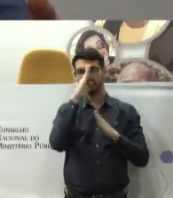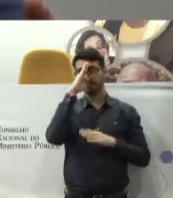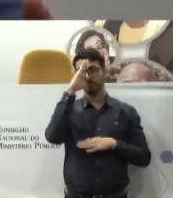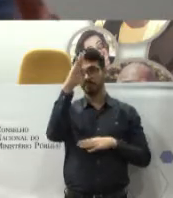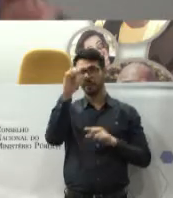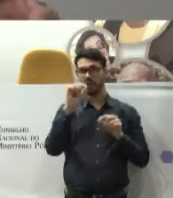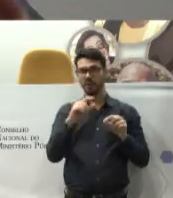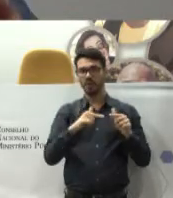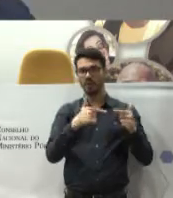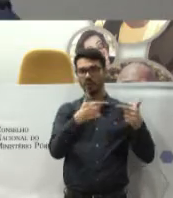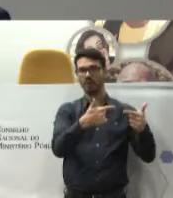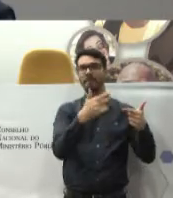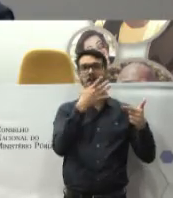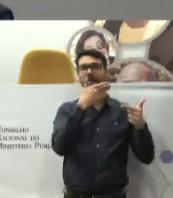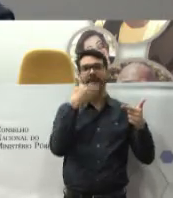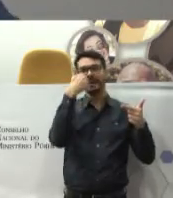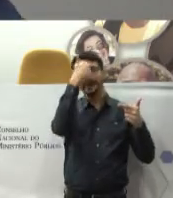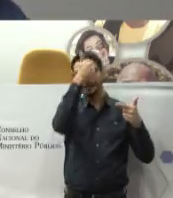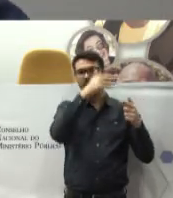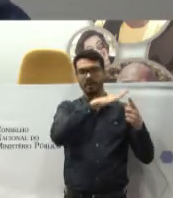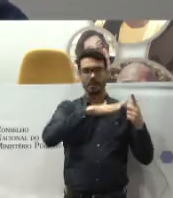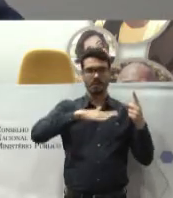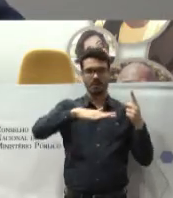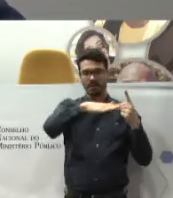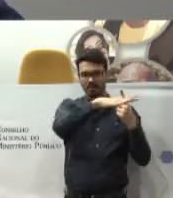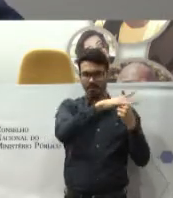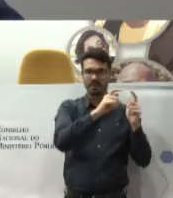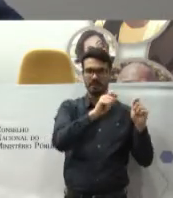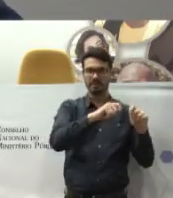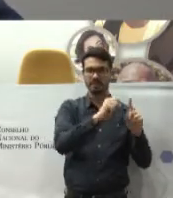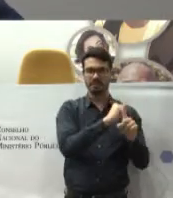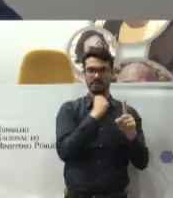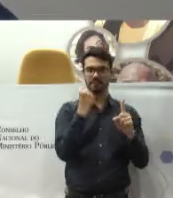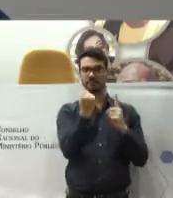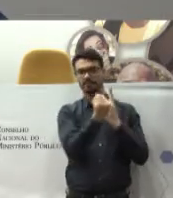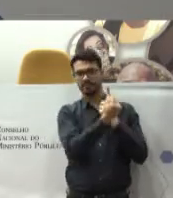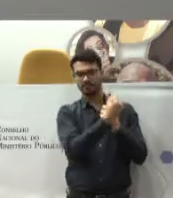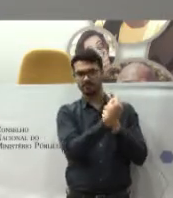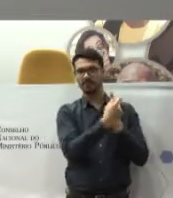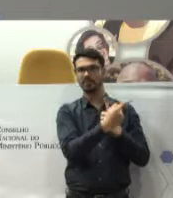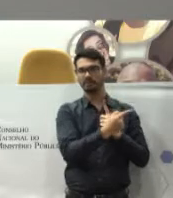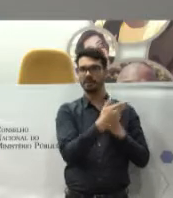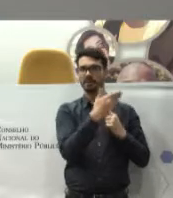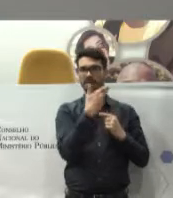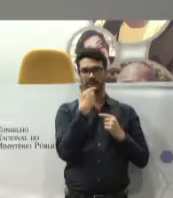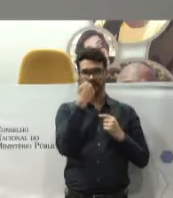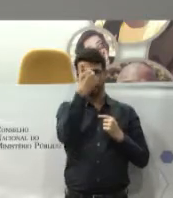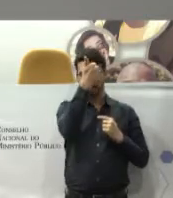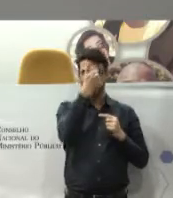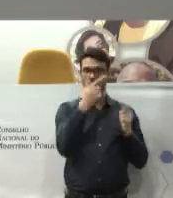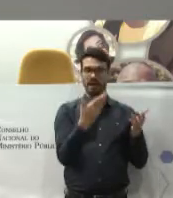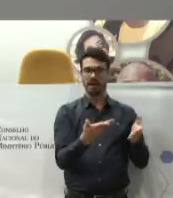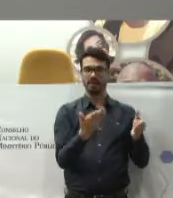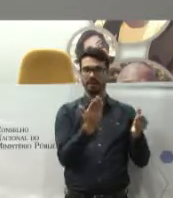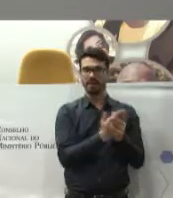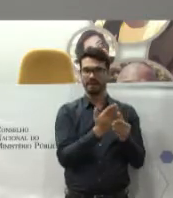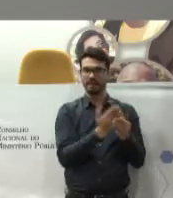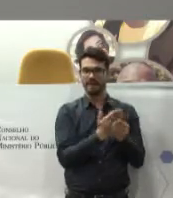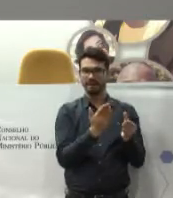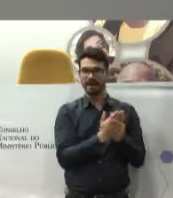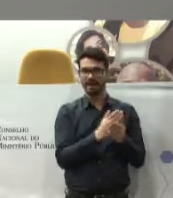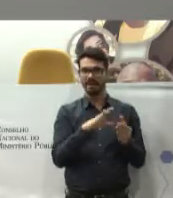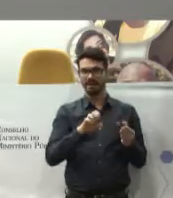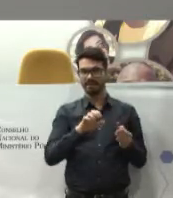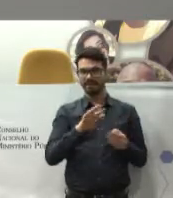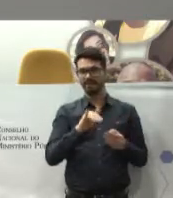foi conquista de melhores condições sociais, como já foi colocado aqui anteriormente. E aí é onde eu digo, judicializar os efeitos é